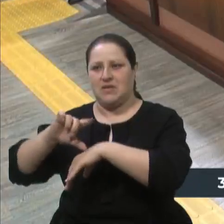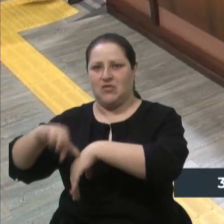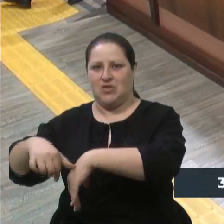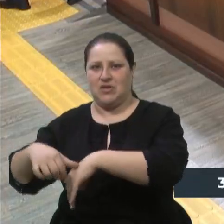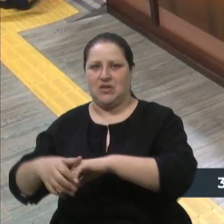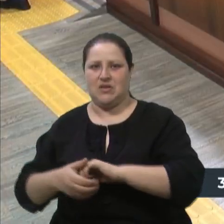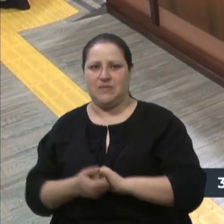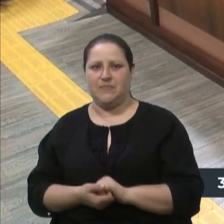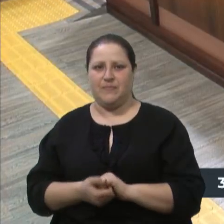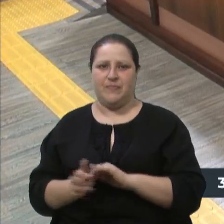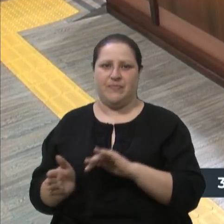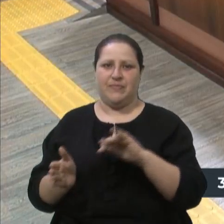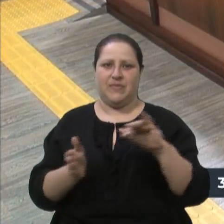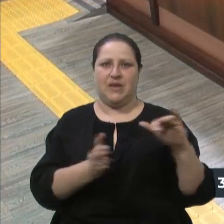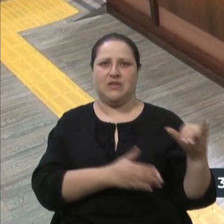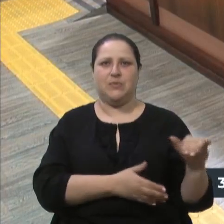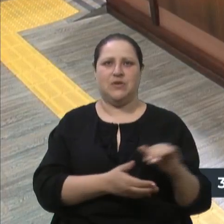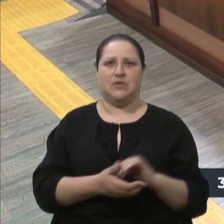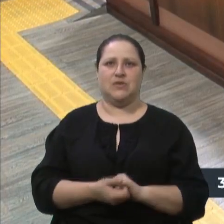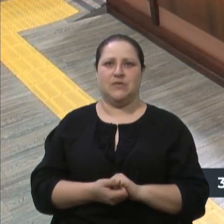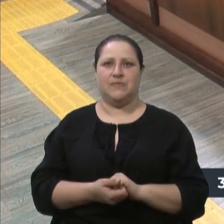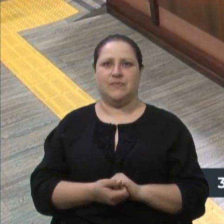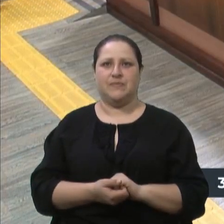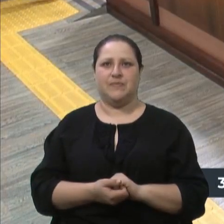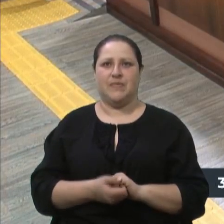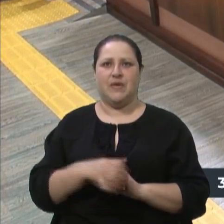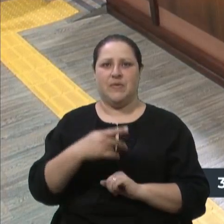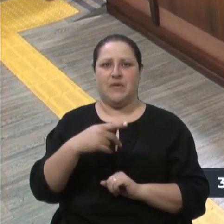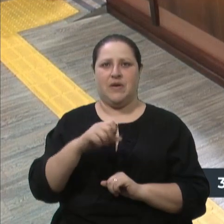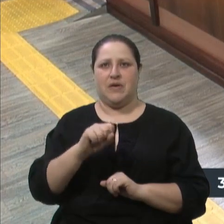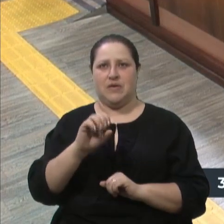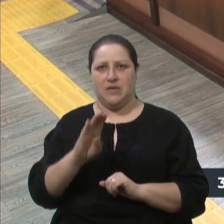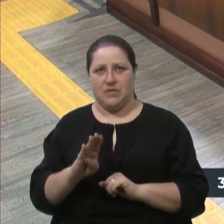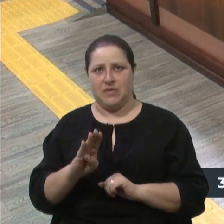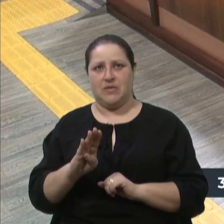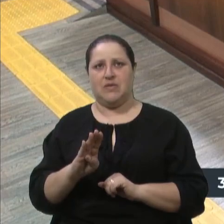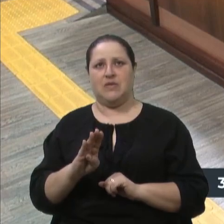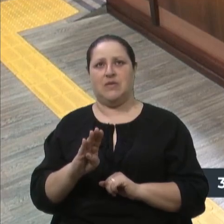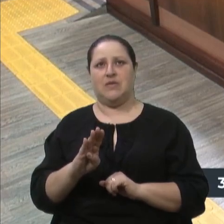do PSB, Partido Socialista Brasileiro.